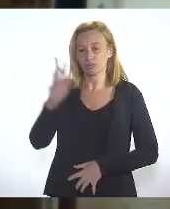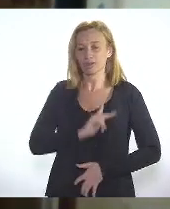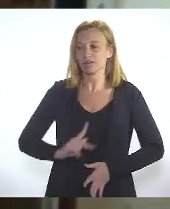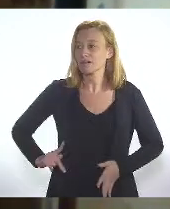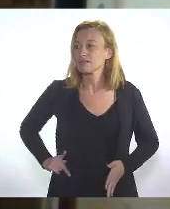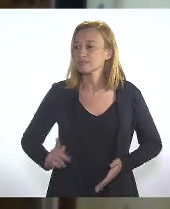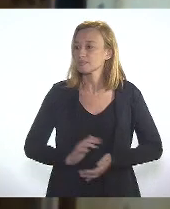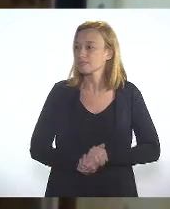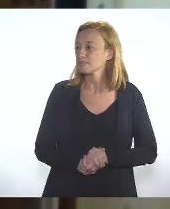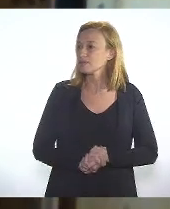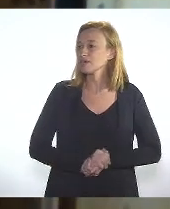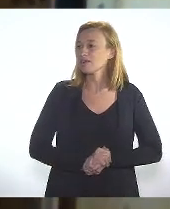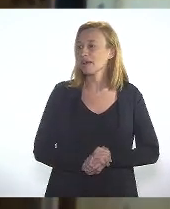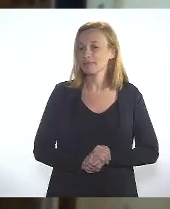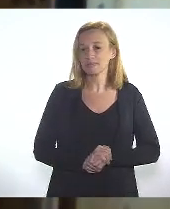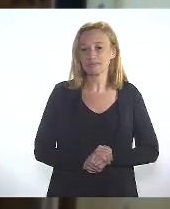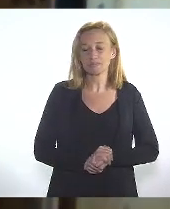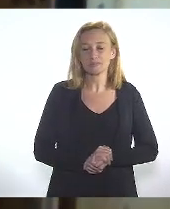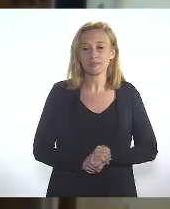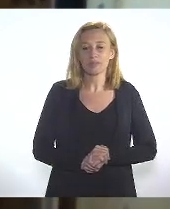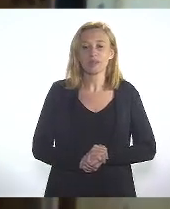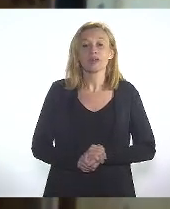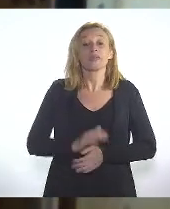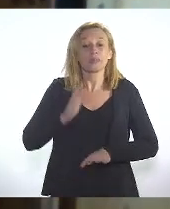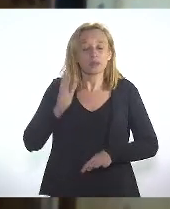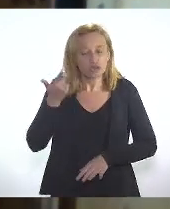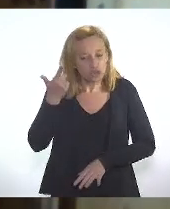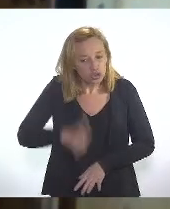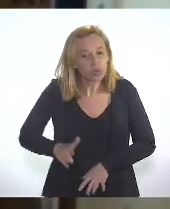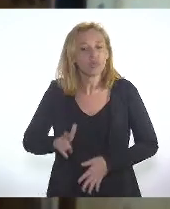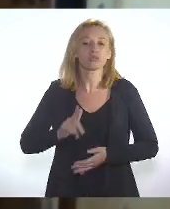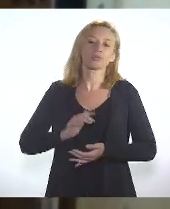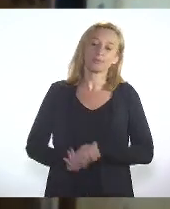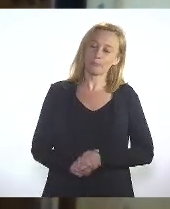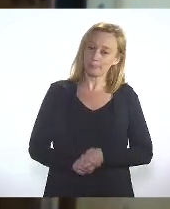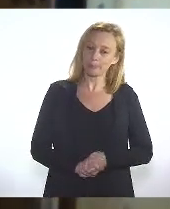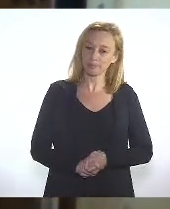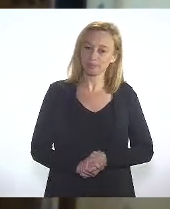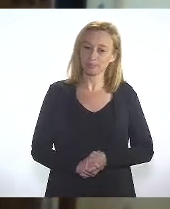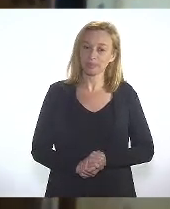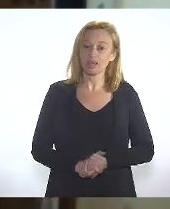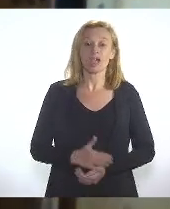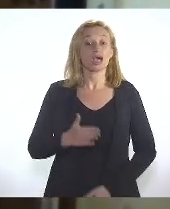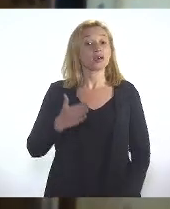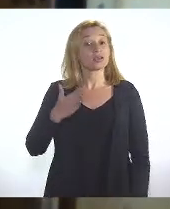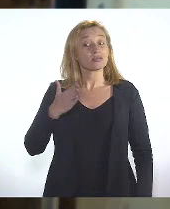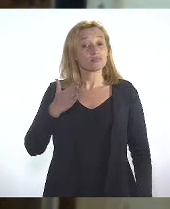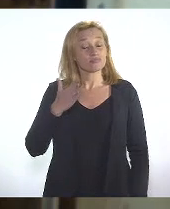presidente, dizer aqui mais uma vez a minha